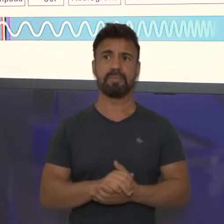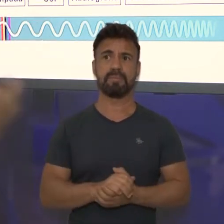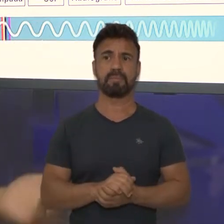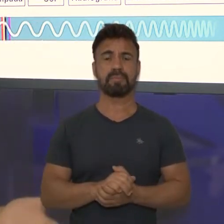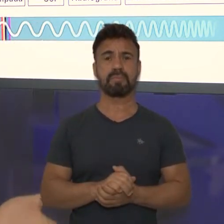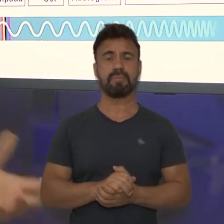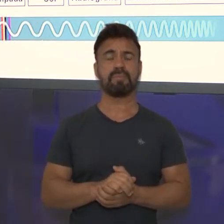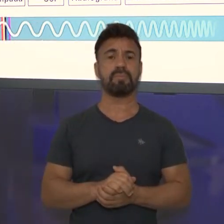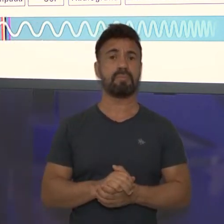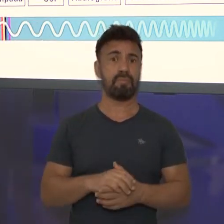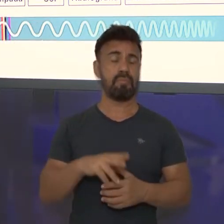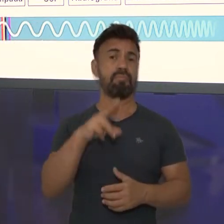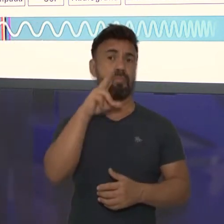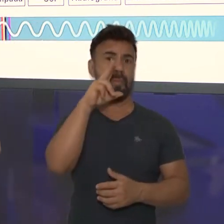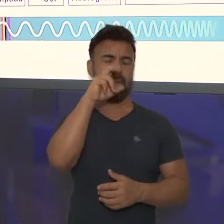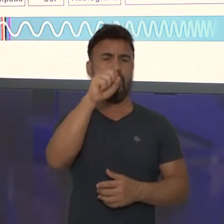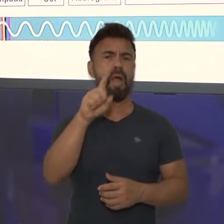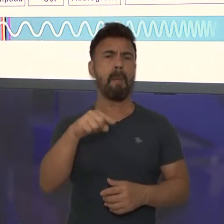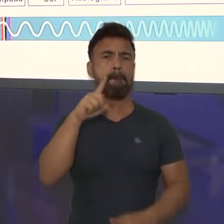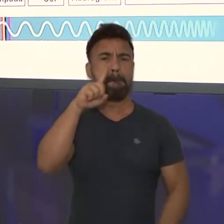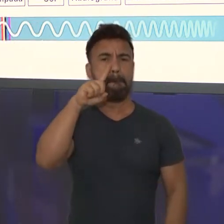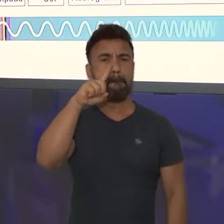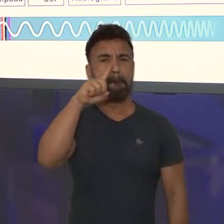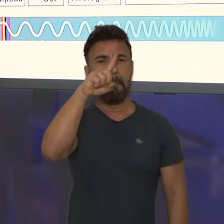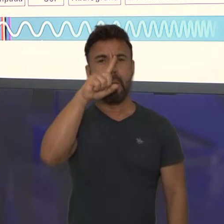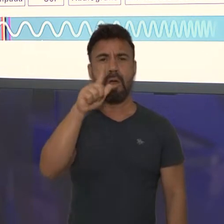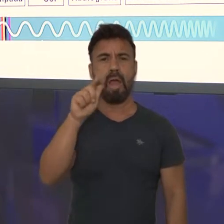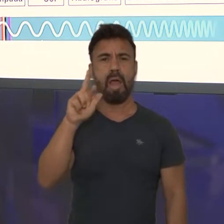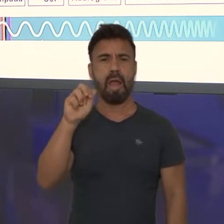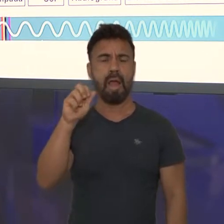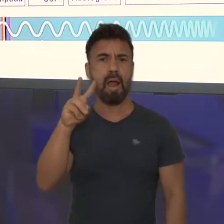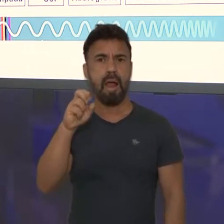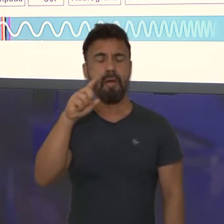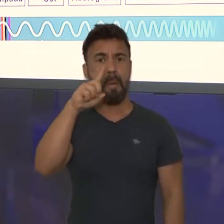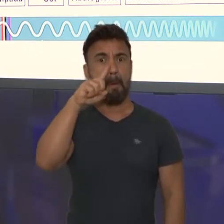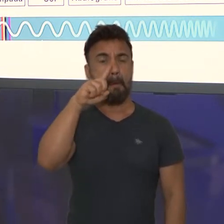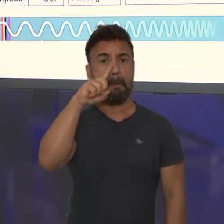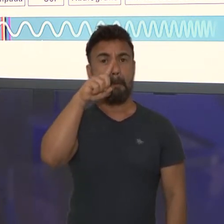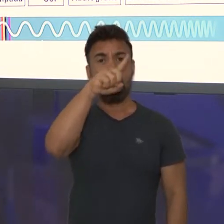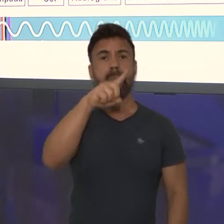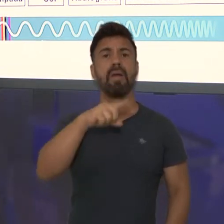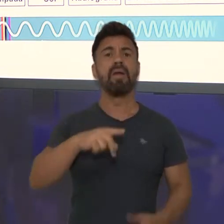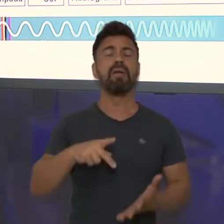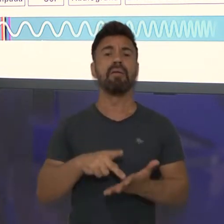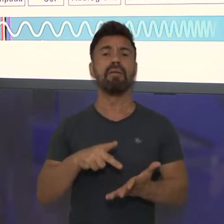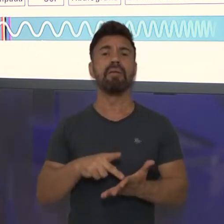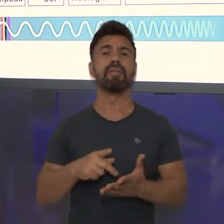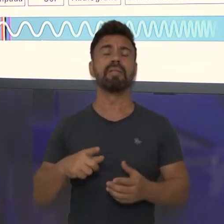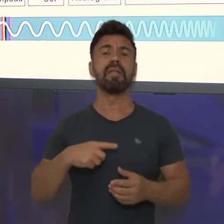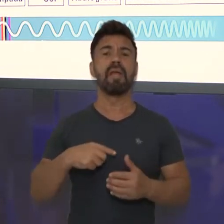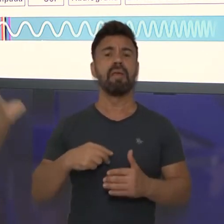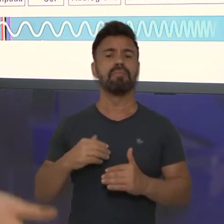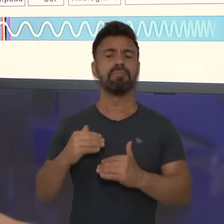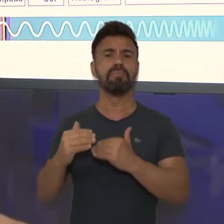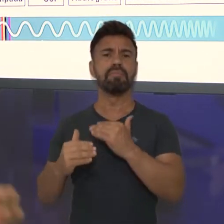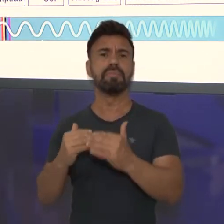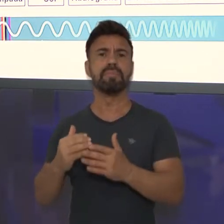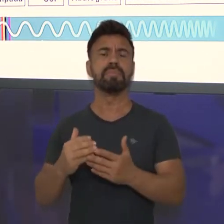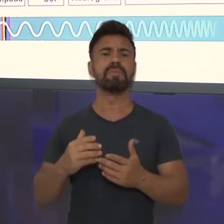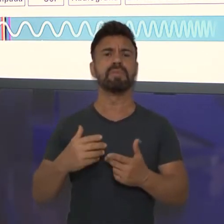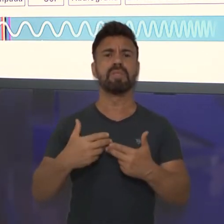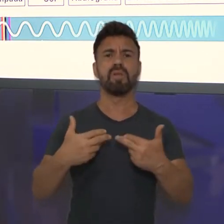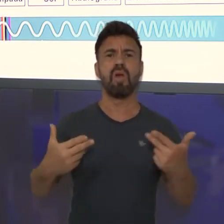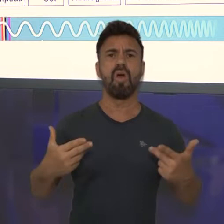radiação de alta frequência, extremamente perigosíssima, que é utilizada em elementos radioativos. Então, no processo de fissão nuclear,